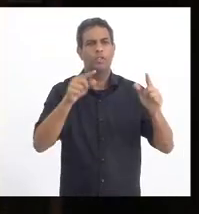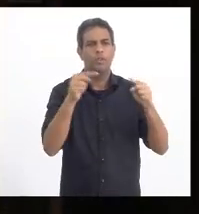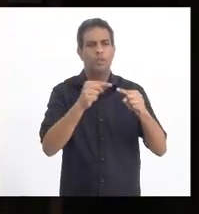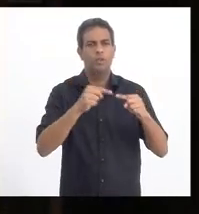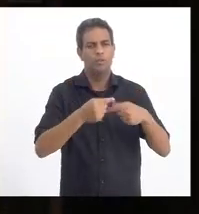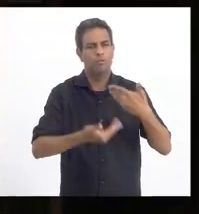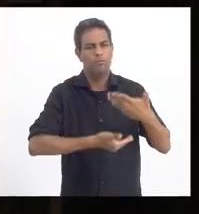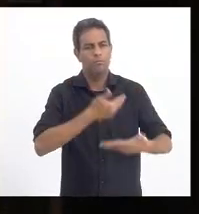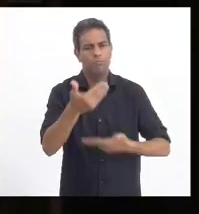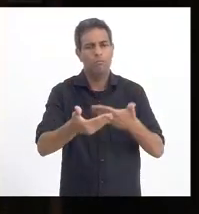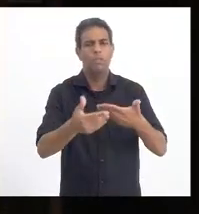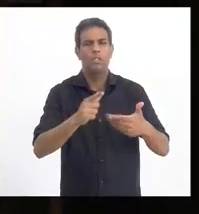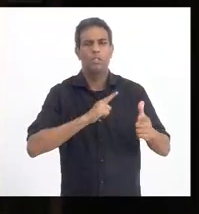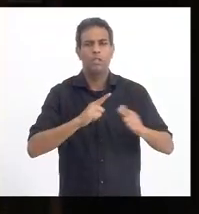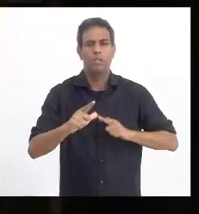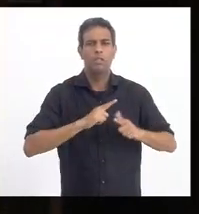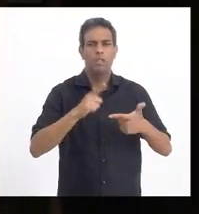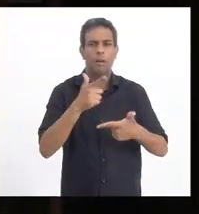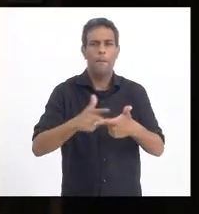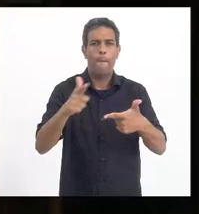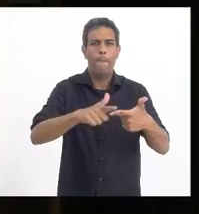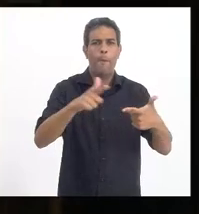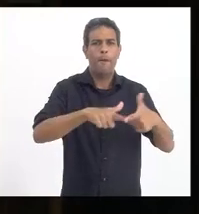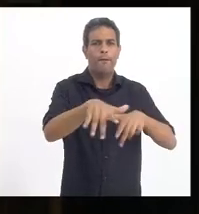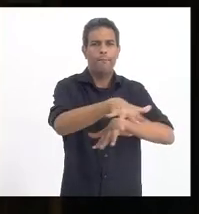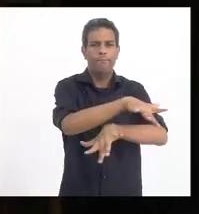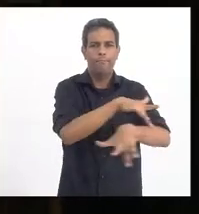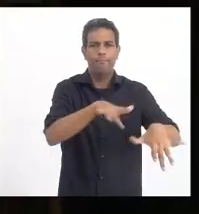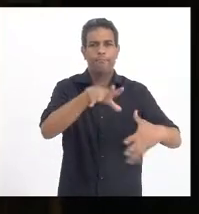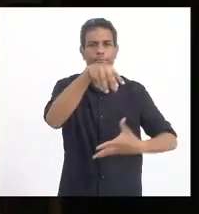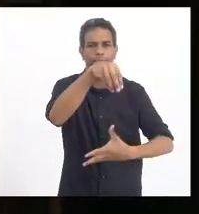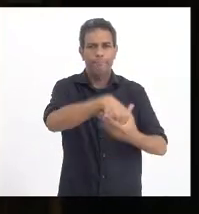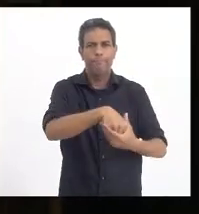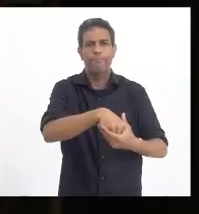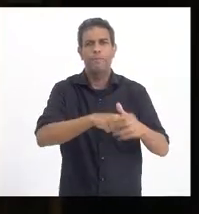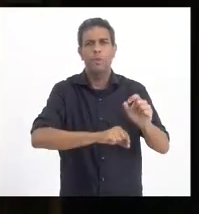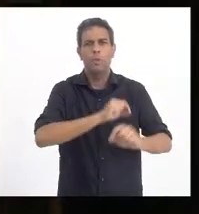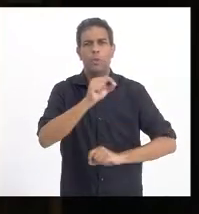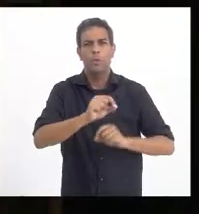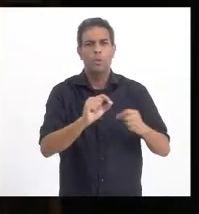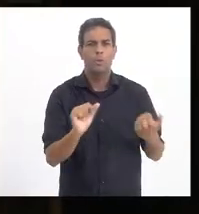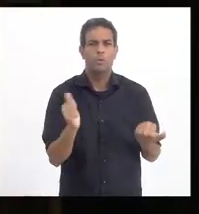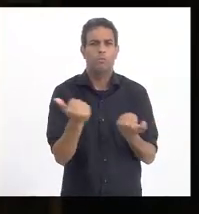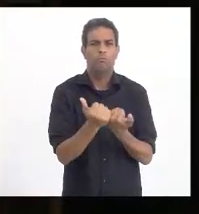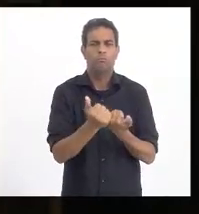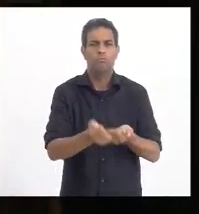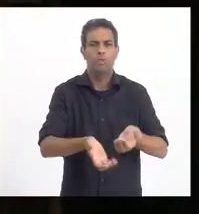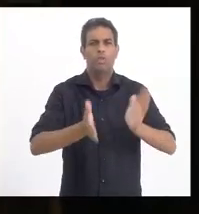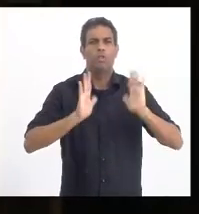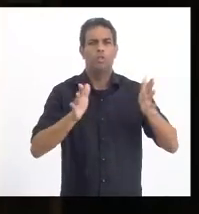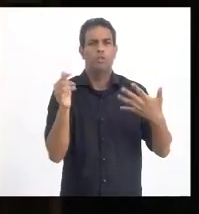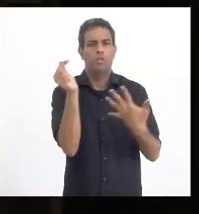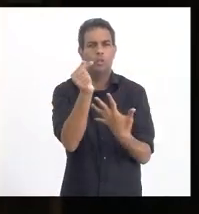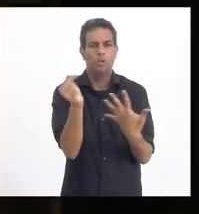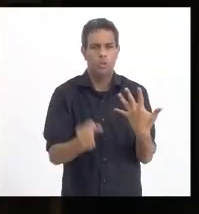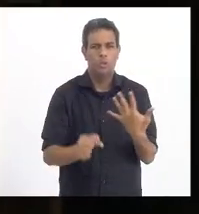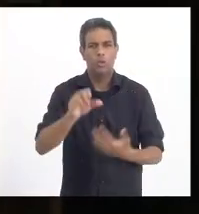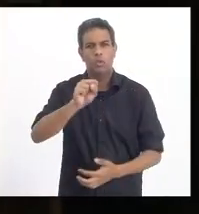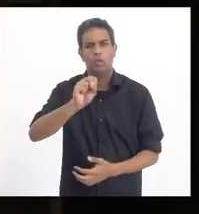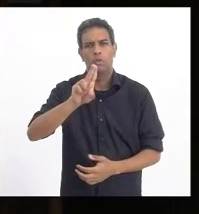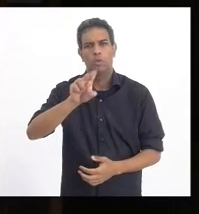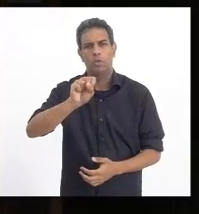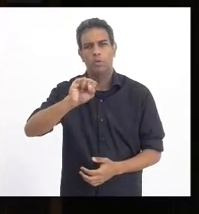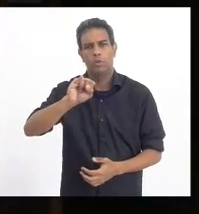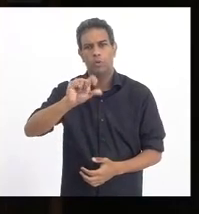de posto e graduação isso deu diversos problemas na época Até que a gente junto com a subgep junto com a Susi